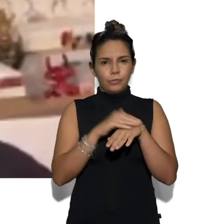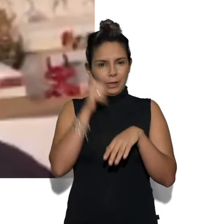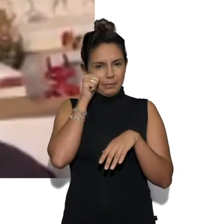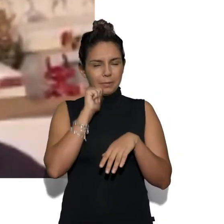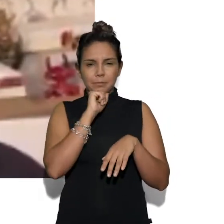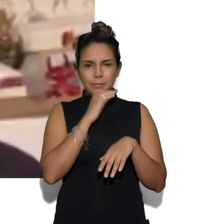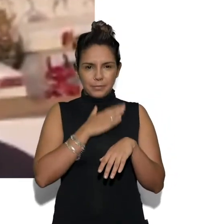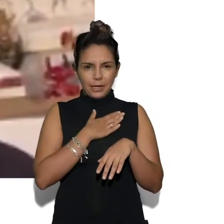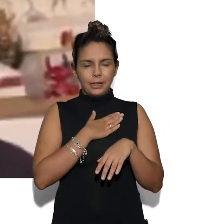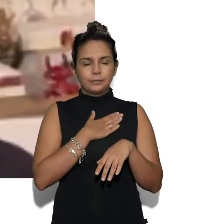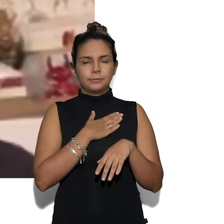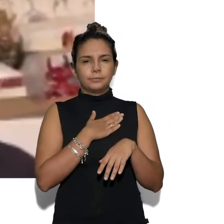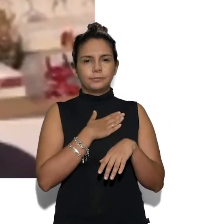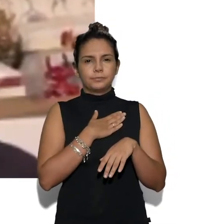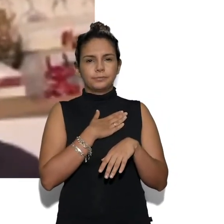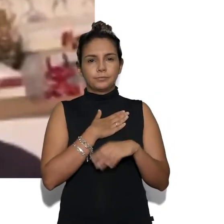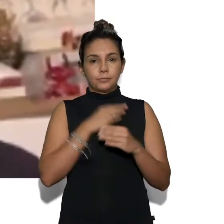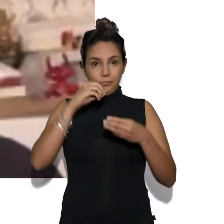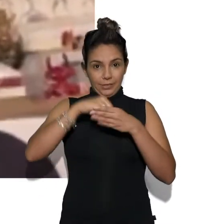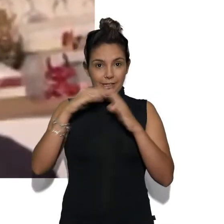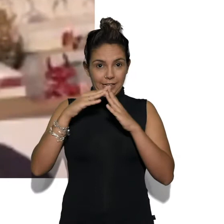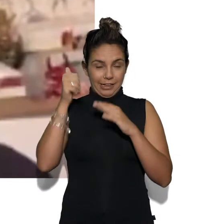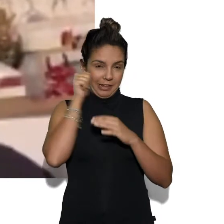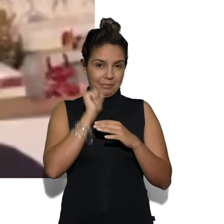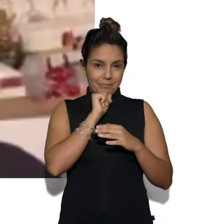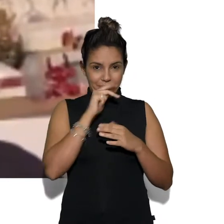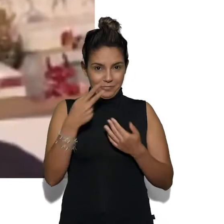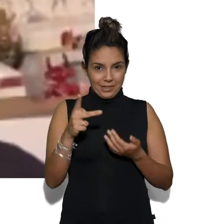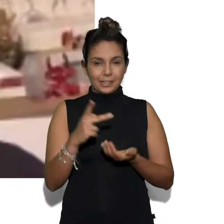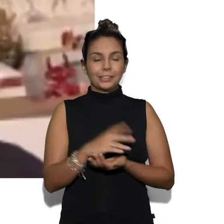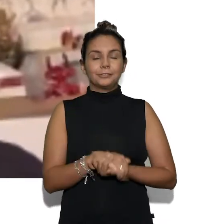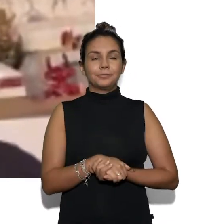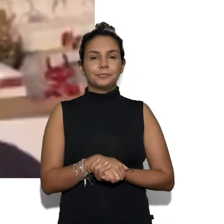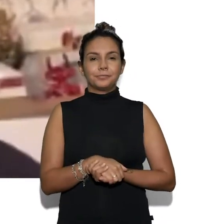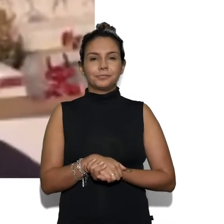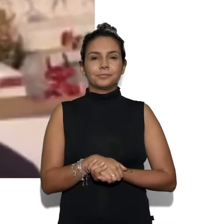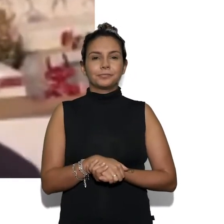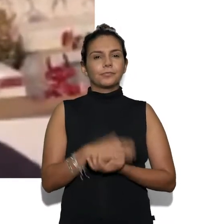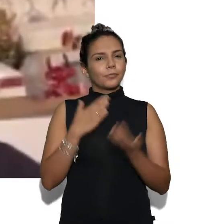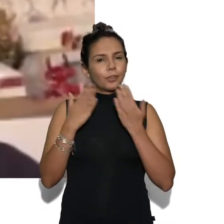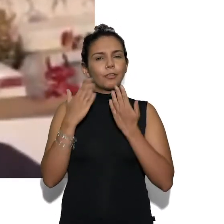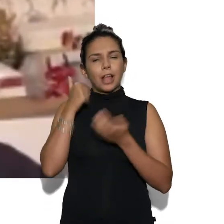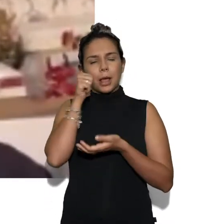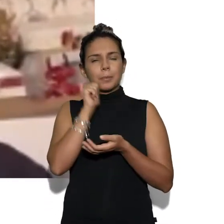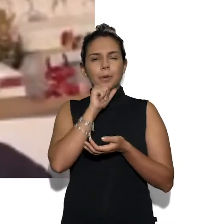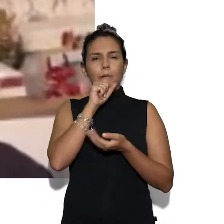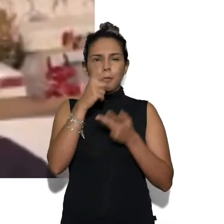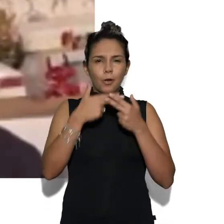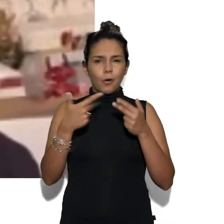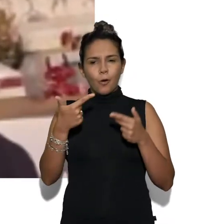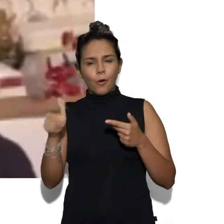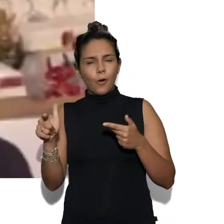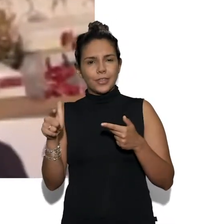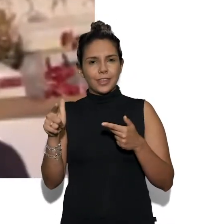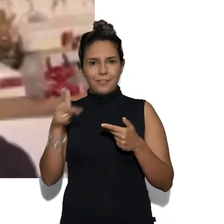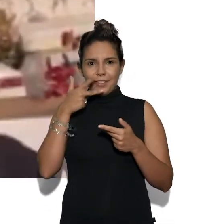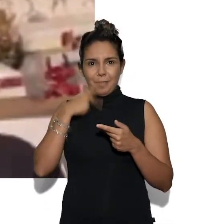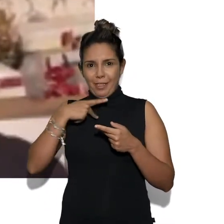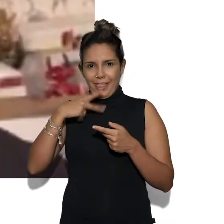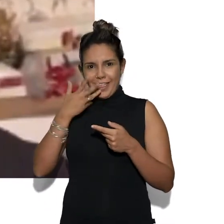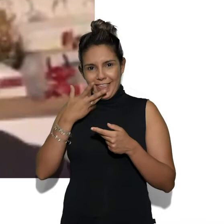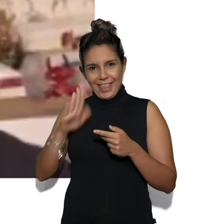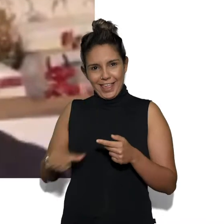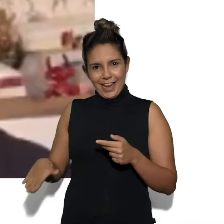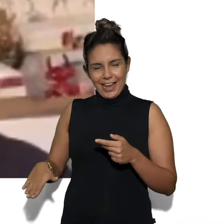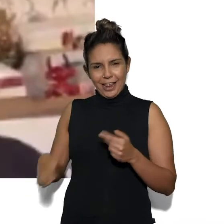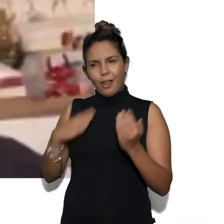mãe, uma vez que eu estou confinado na casa dela, cuidando dela, eu conversei com a minha mãe sobre uma coisa ou outra, e depois parei um